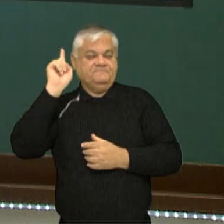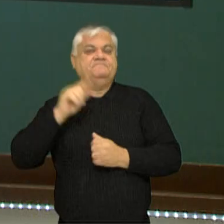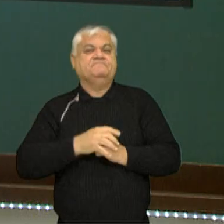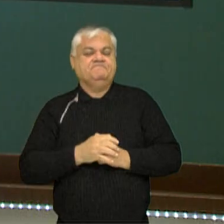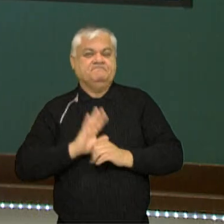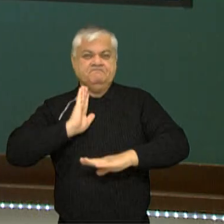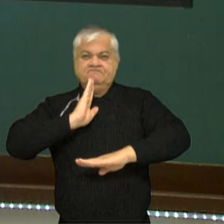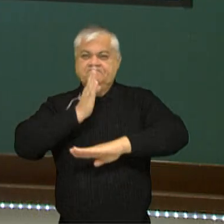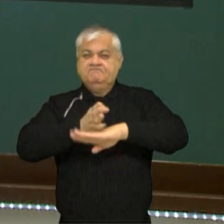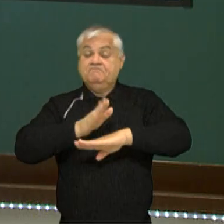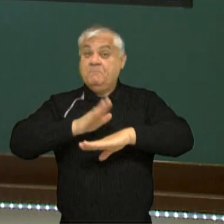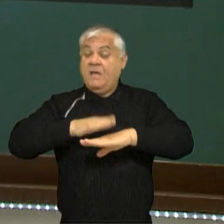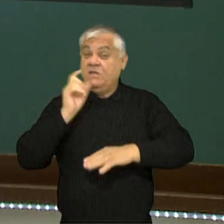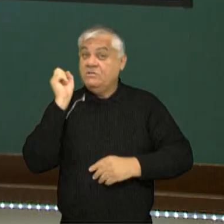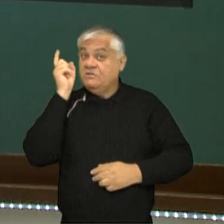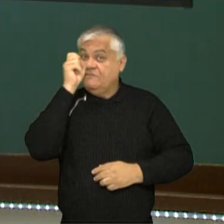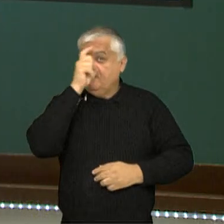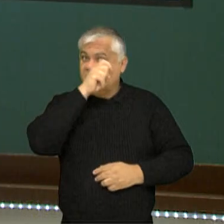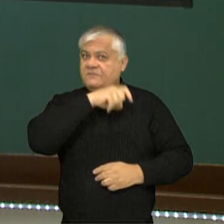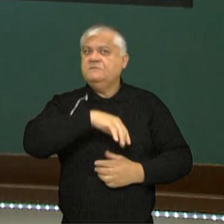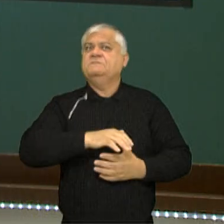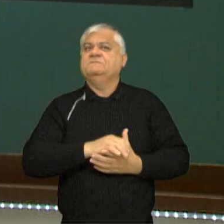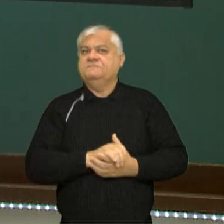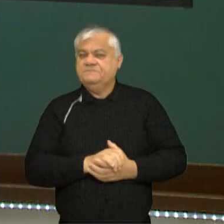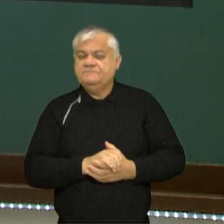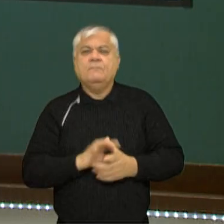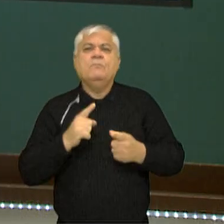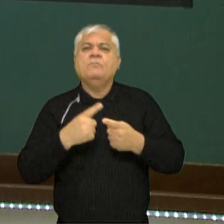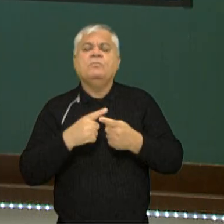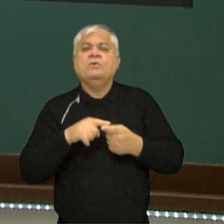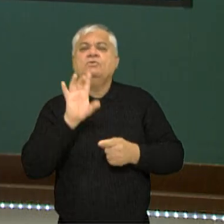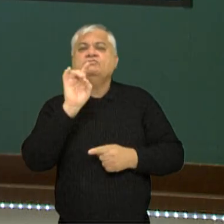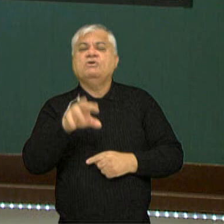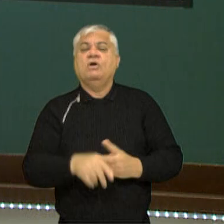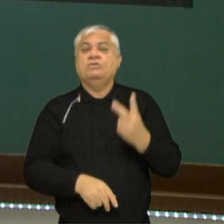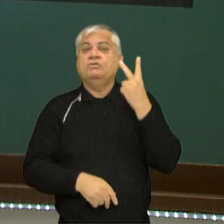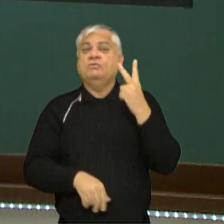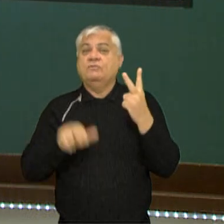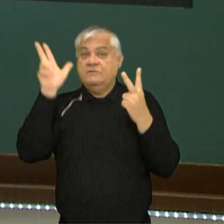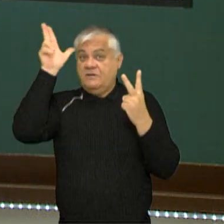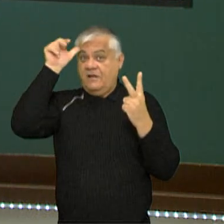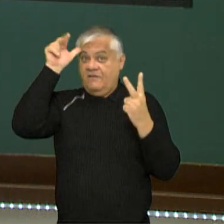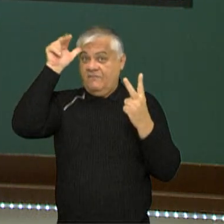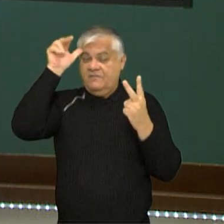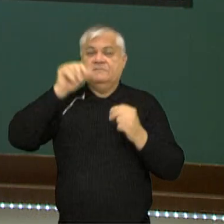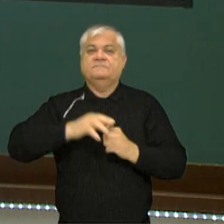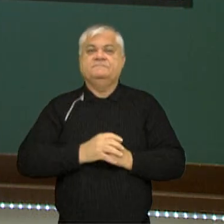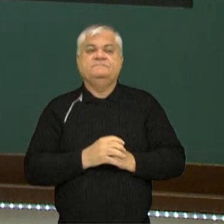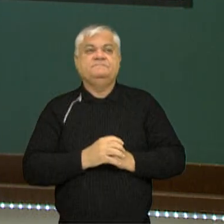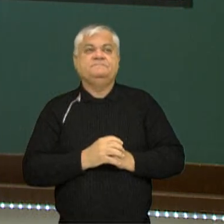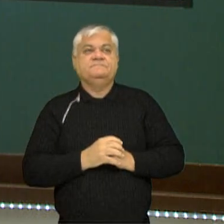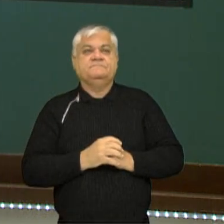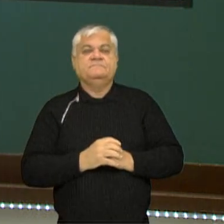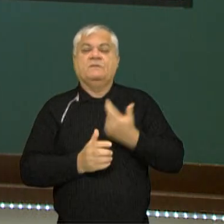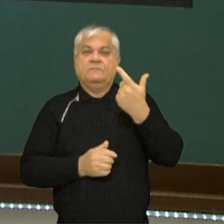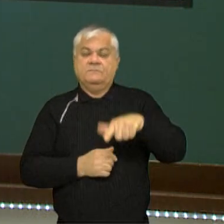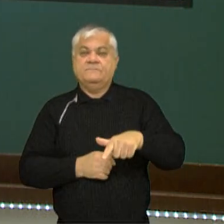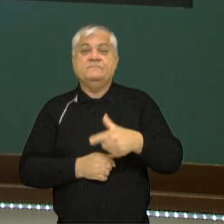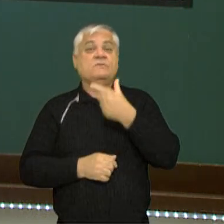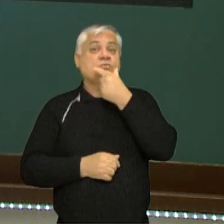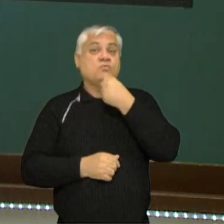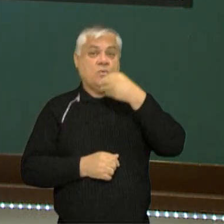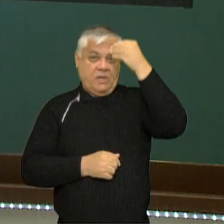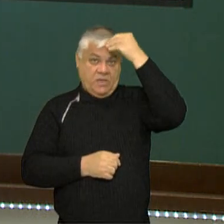checkmates mais difíceis de aplicar, porque ele é aplicado somente com os dois cavalos. Então, vocês vejam que, de novo, a gente está